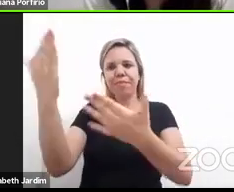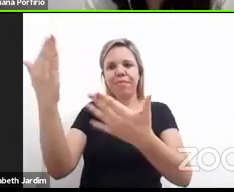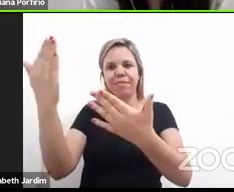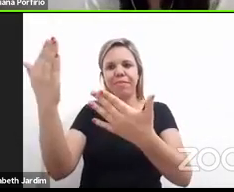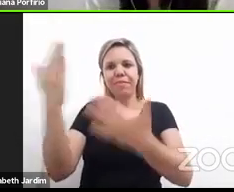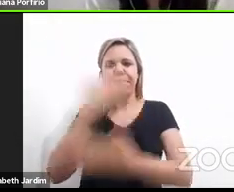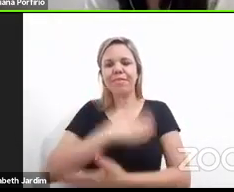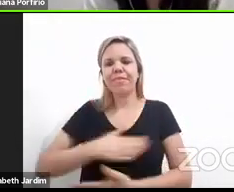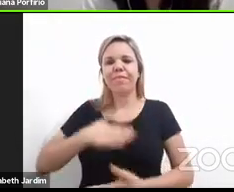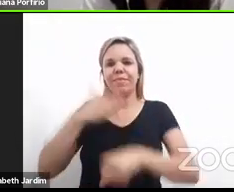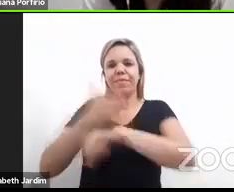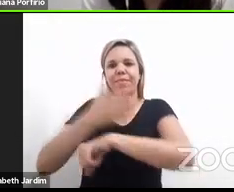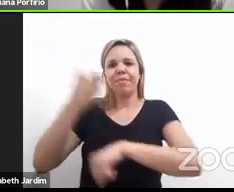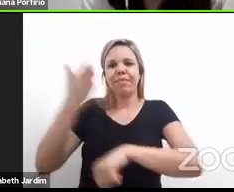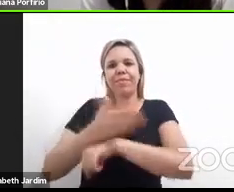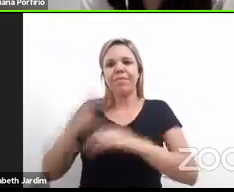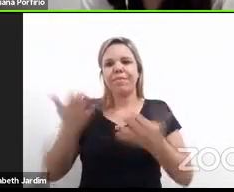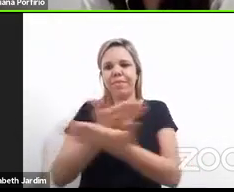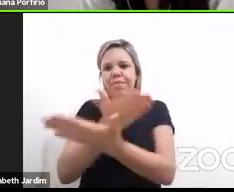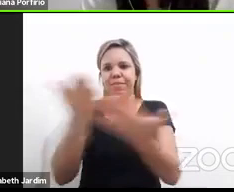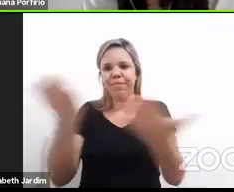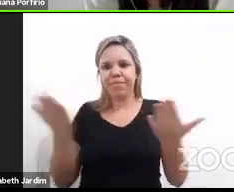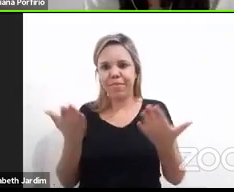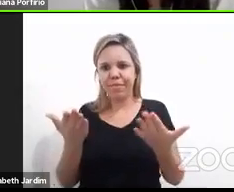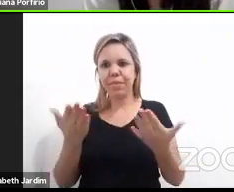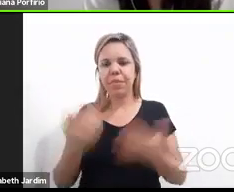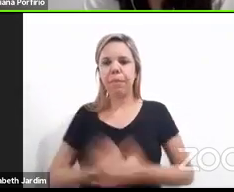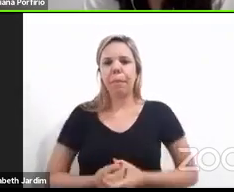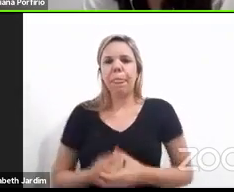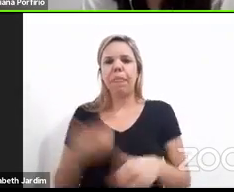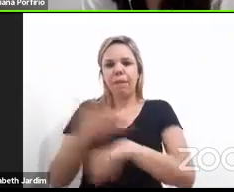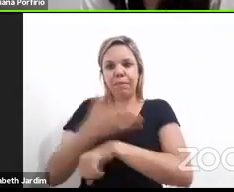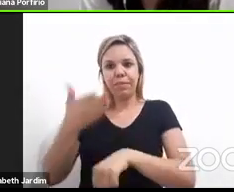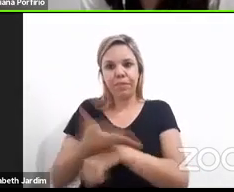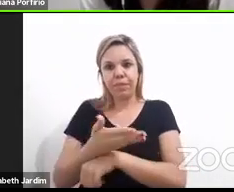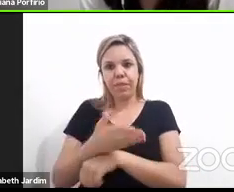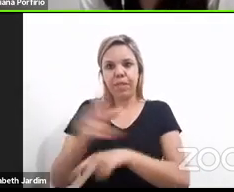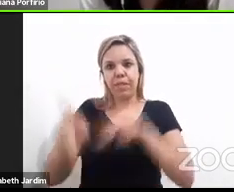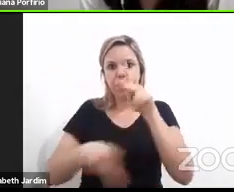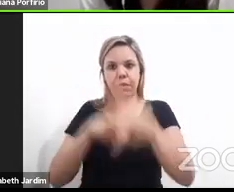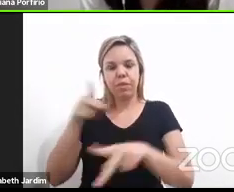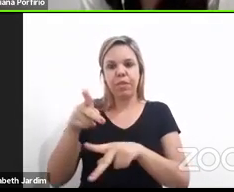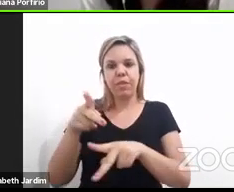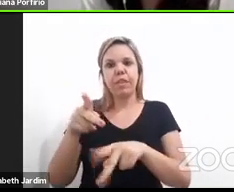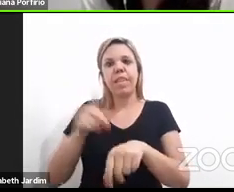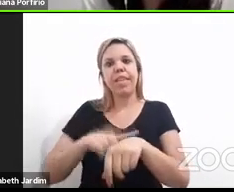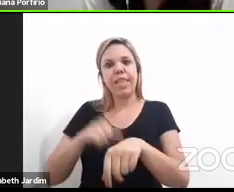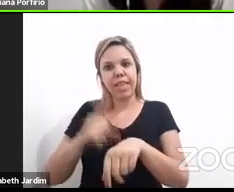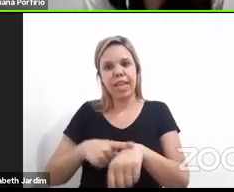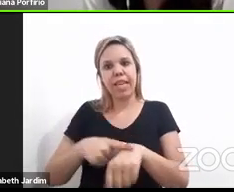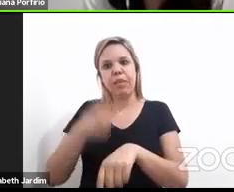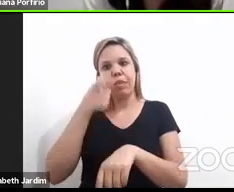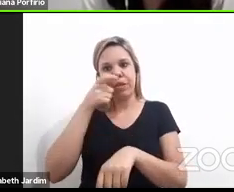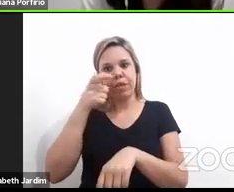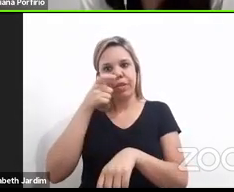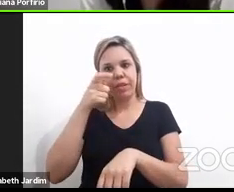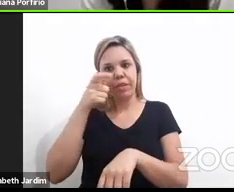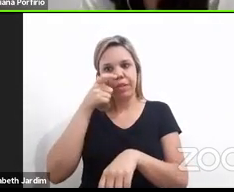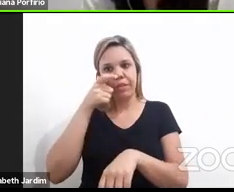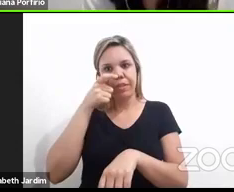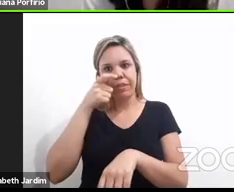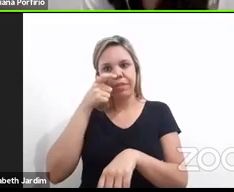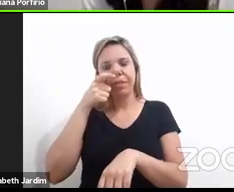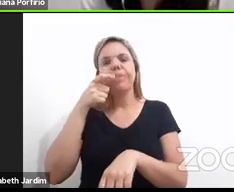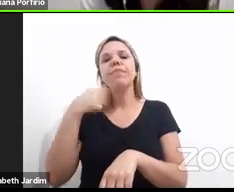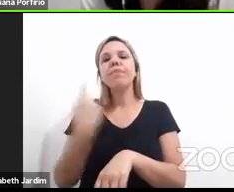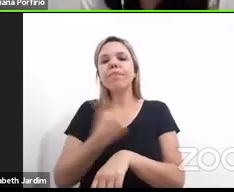a participação de vocês, que dispensaram o tempo para estar aqui ouvindo a gente, para que